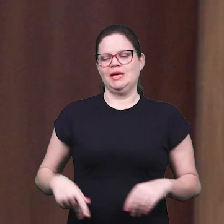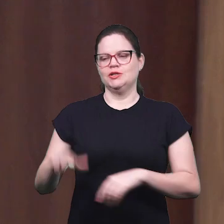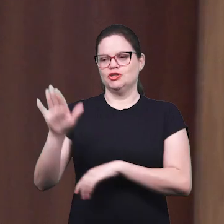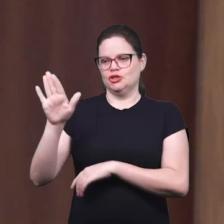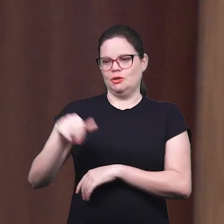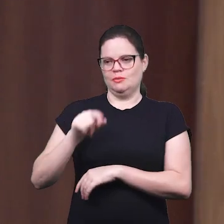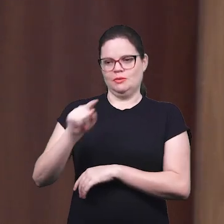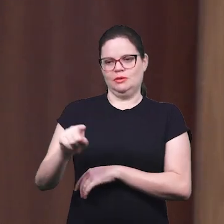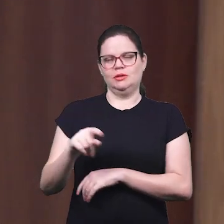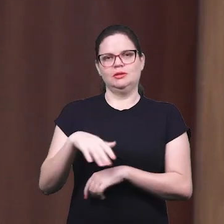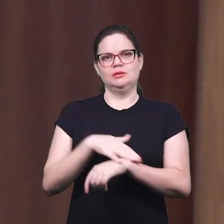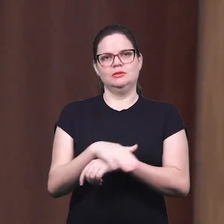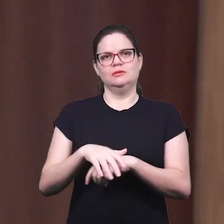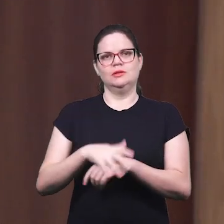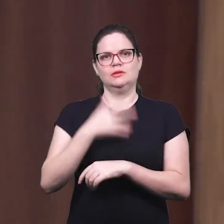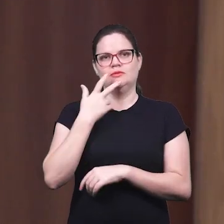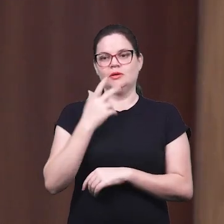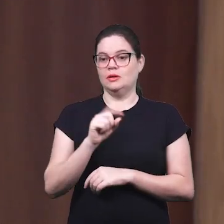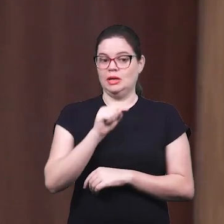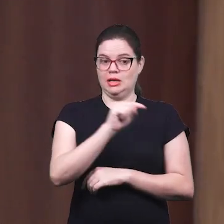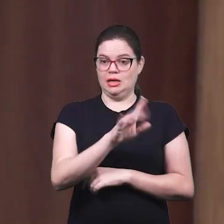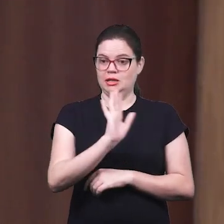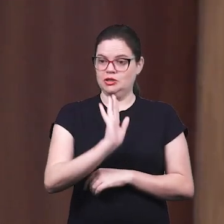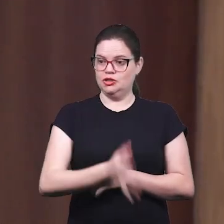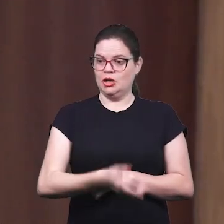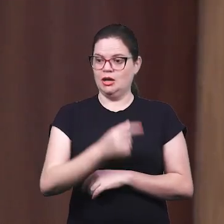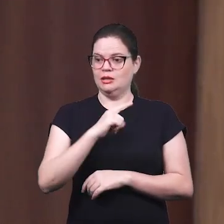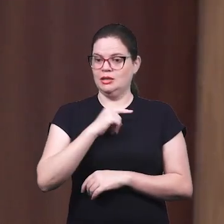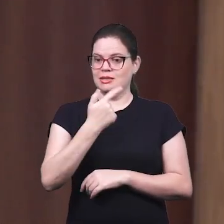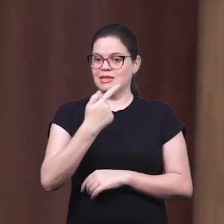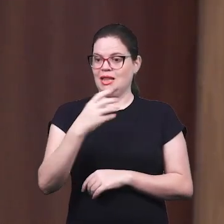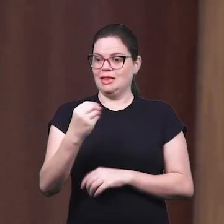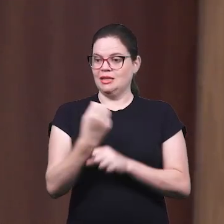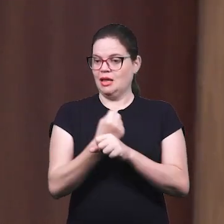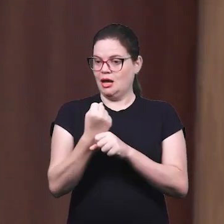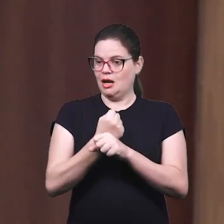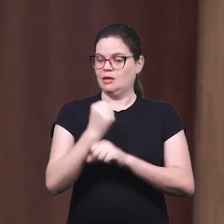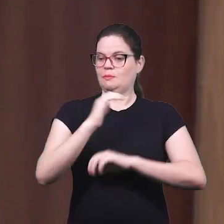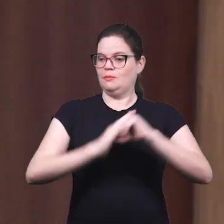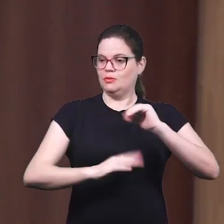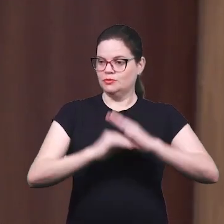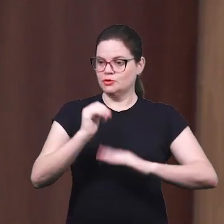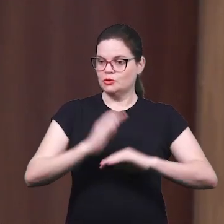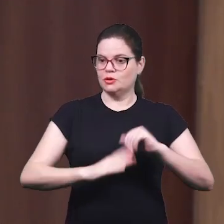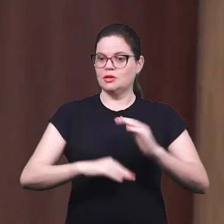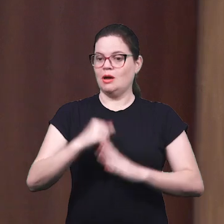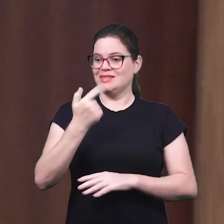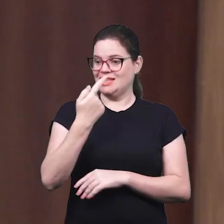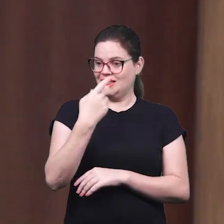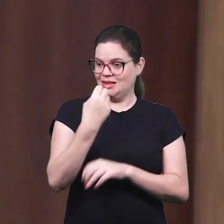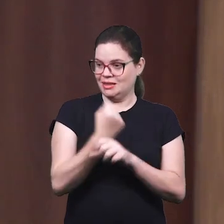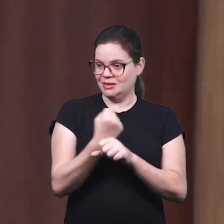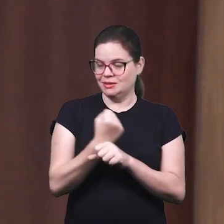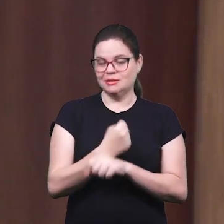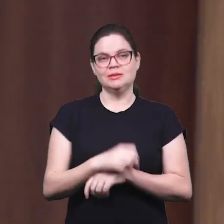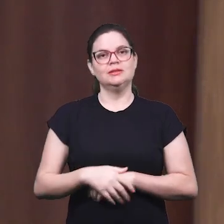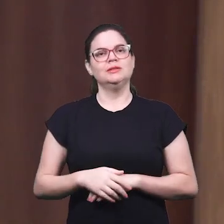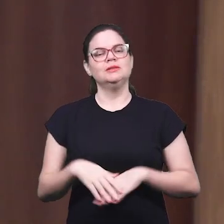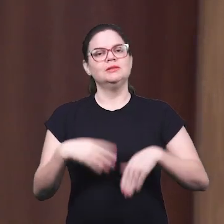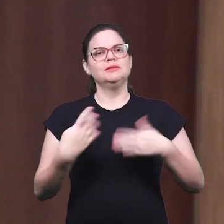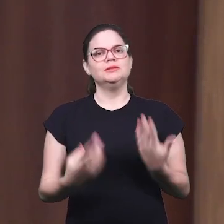da academia, que eu estava fazendo 70, era recorde brasileiro. Aí eles fizeram uma pesquisa e deram recorde